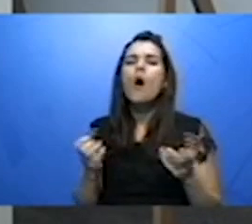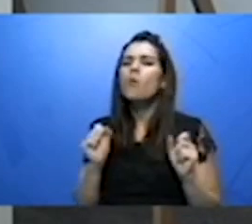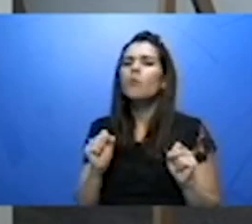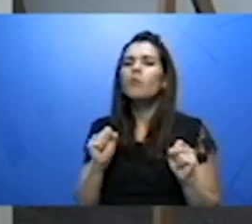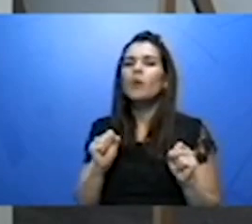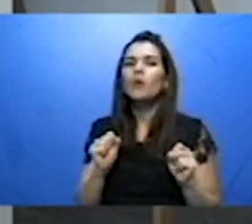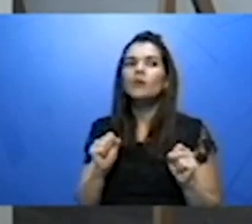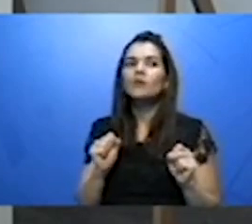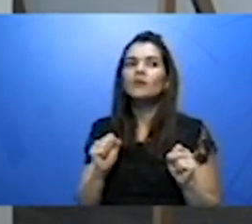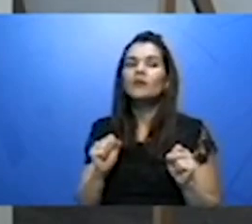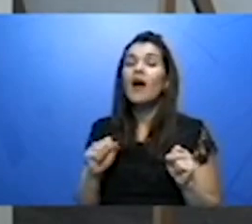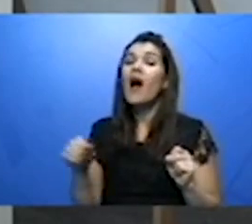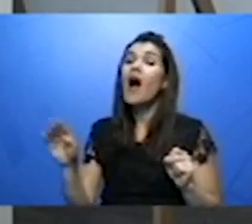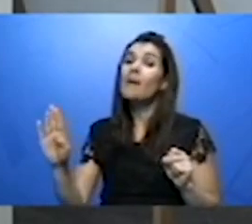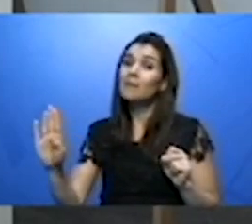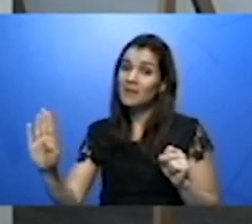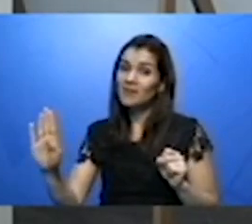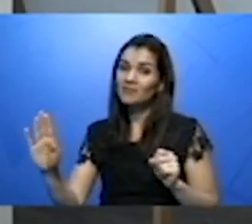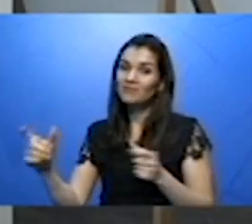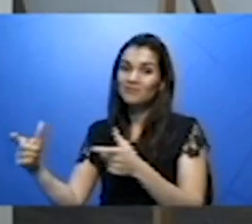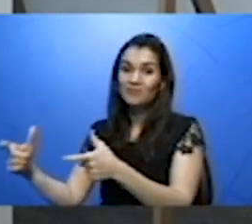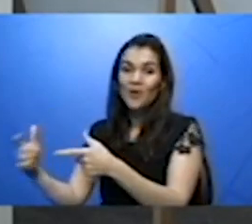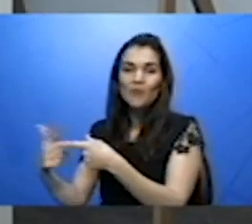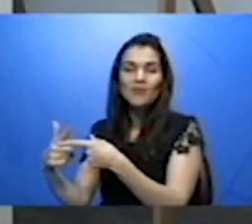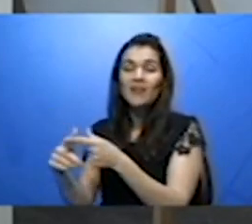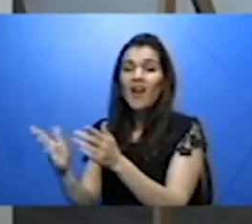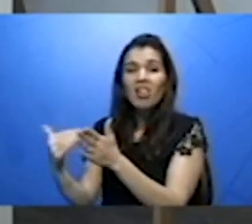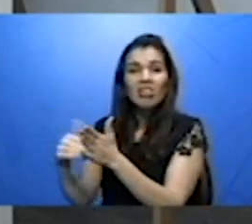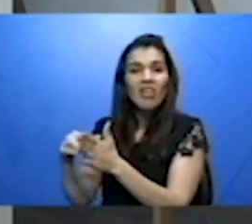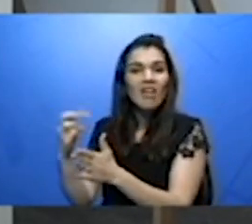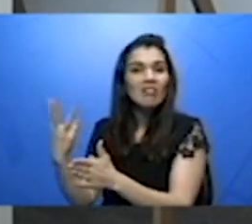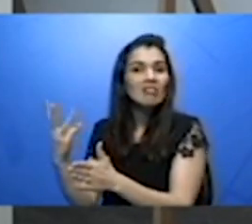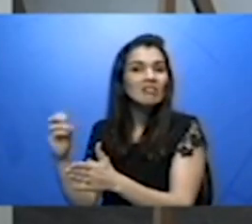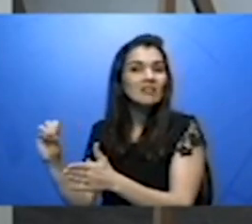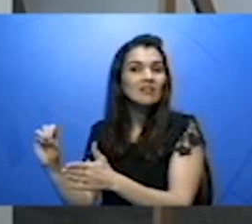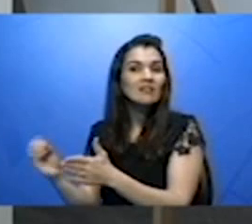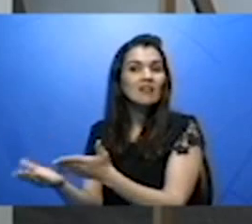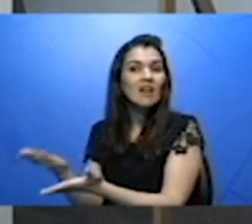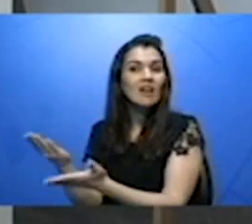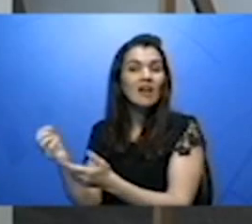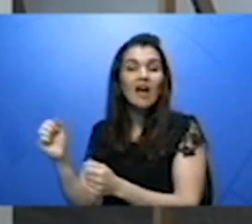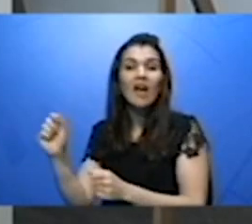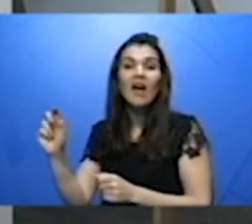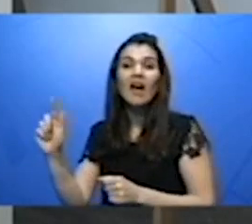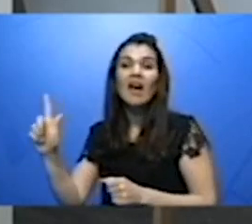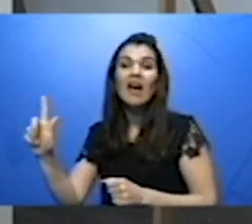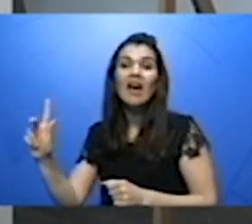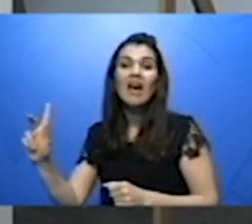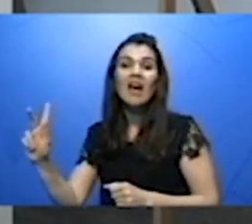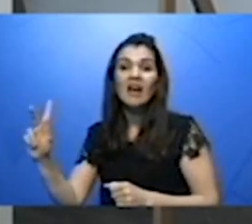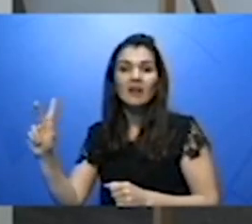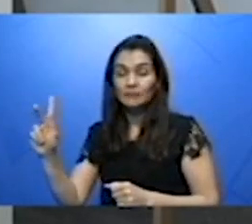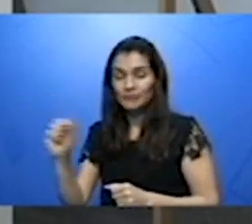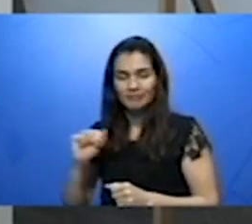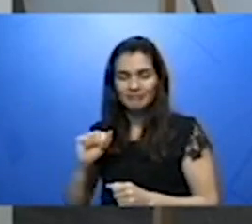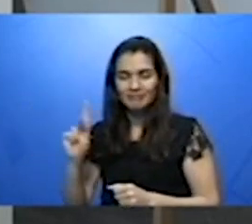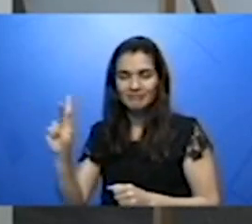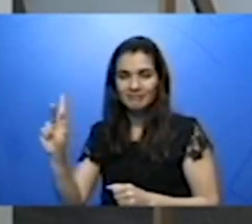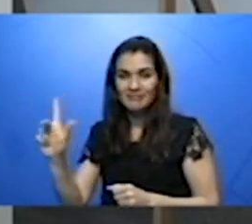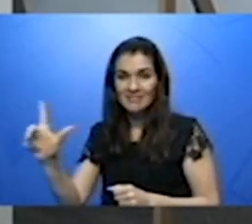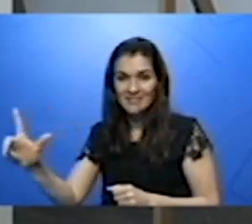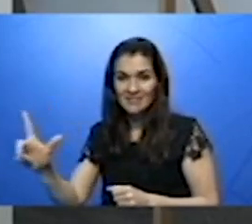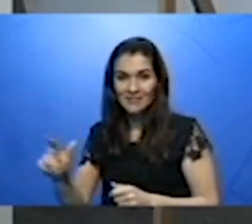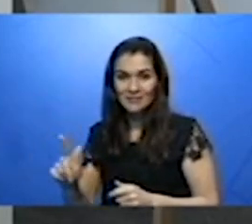usada a balança saber Olha lá que suporta até 30kg por quê Porque é um filhote